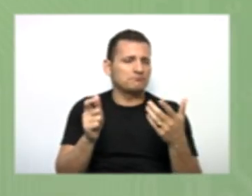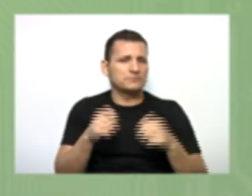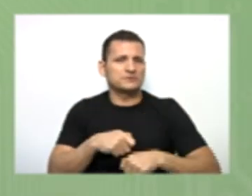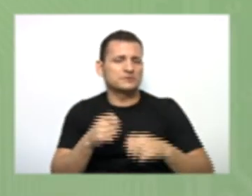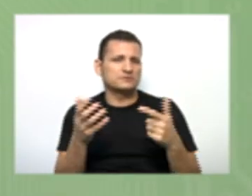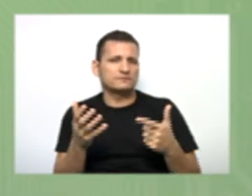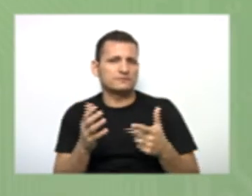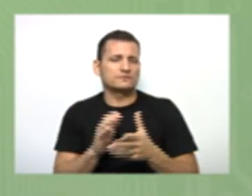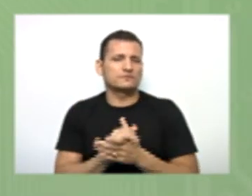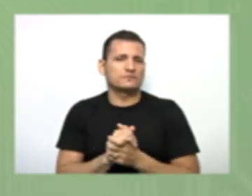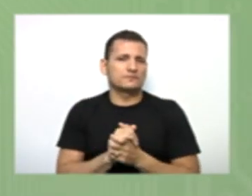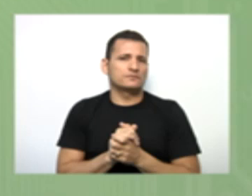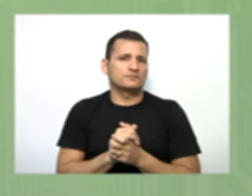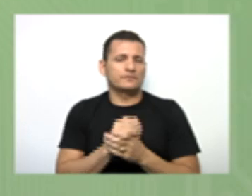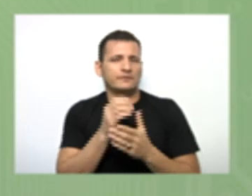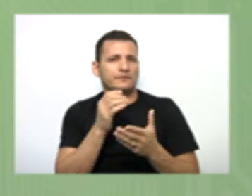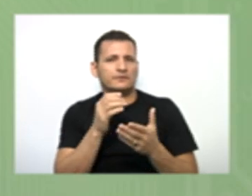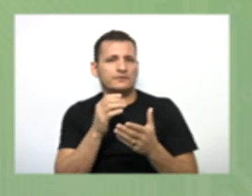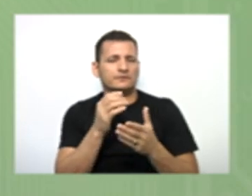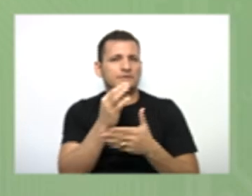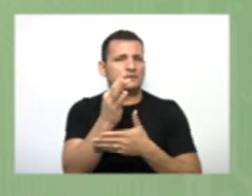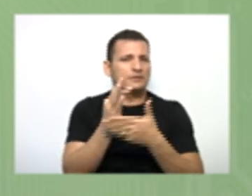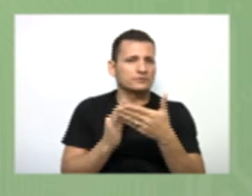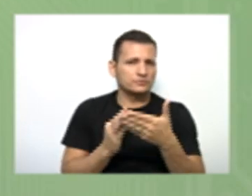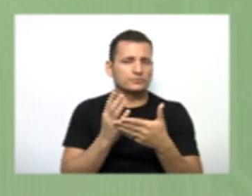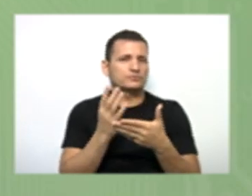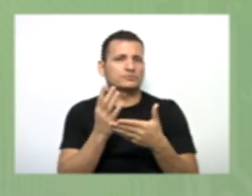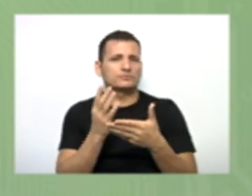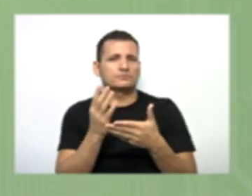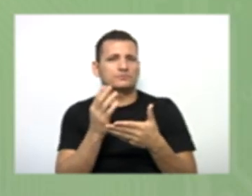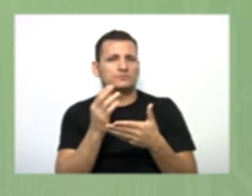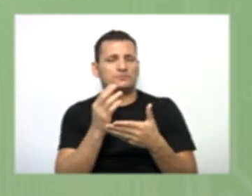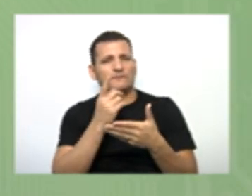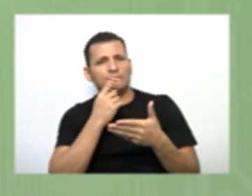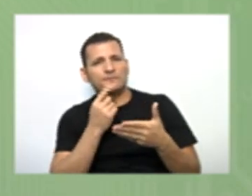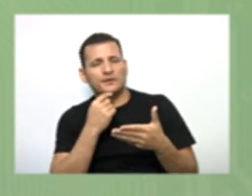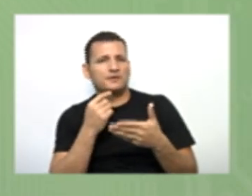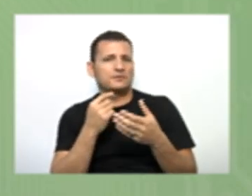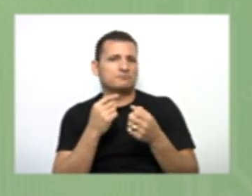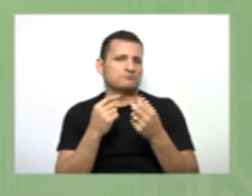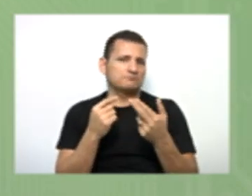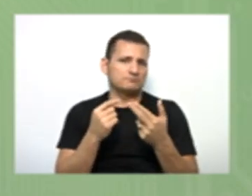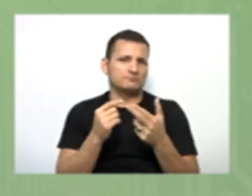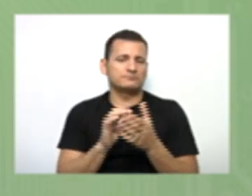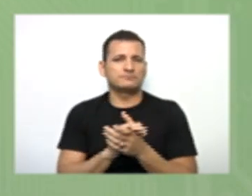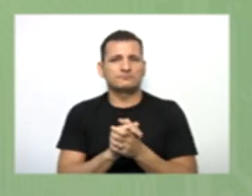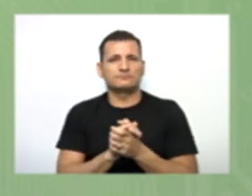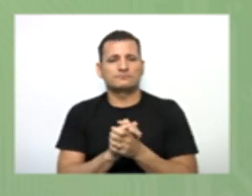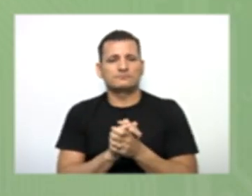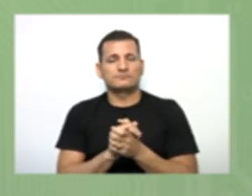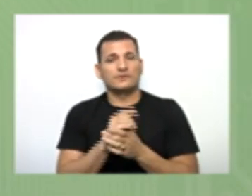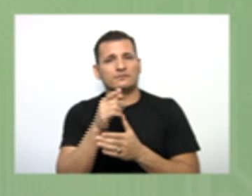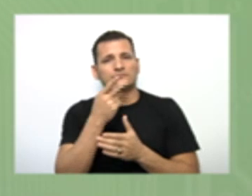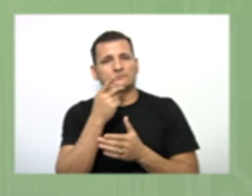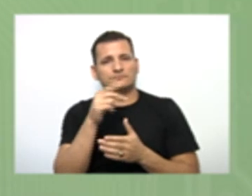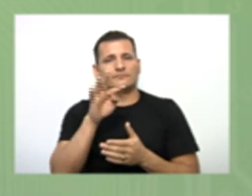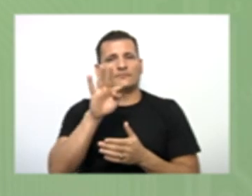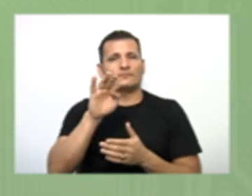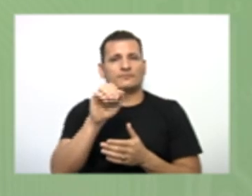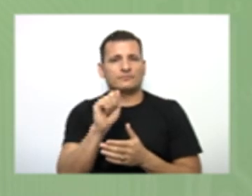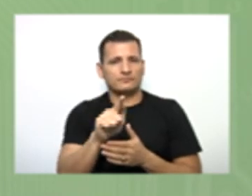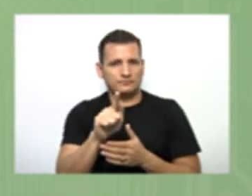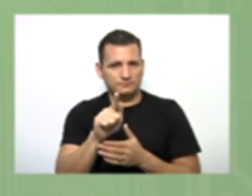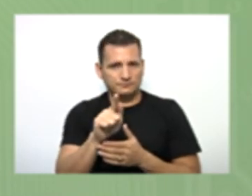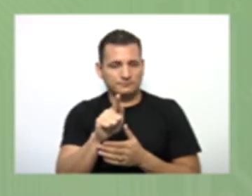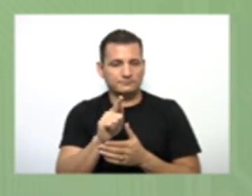de renderizar um texto em negrito, você renderiza em vermelho, no caso. Ela deu o efeito de tag aqui, né? É a